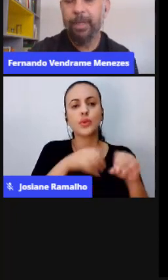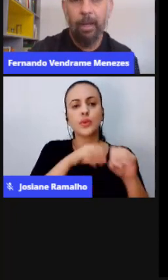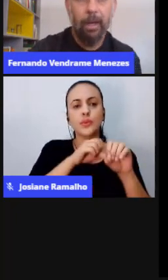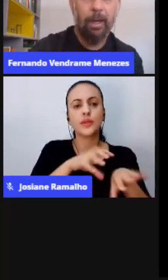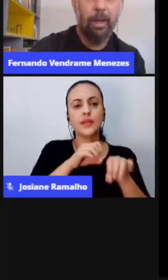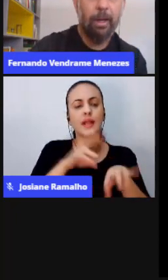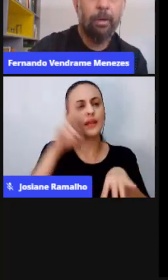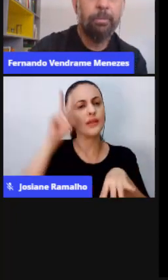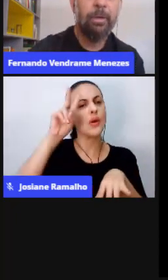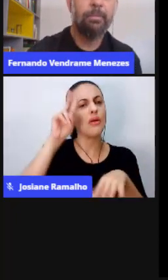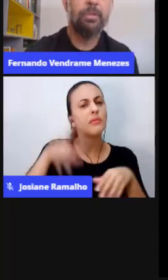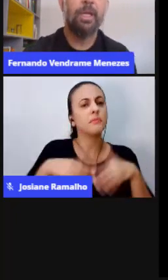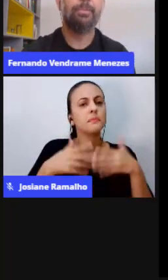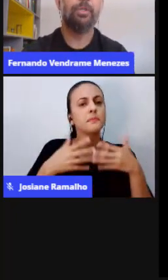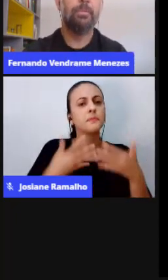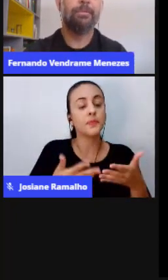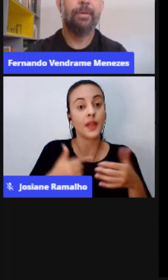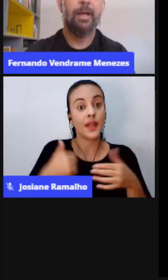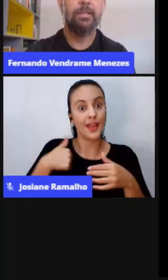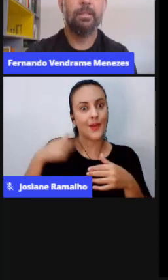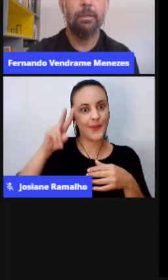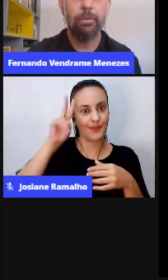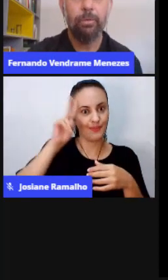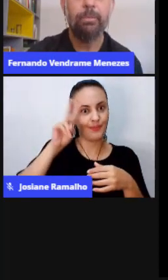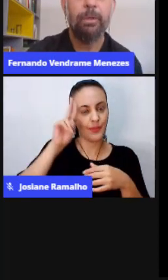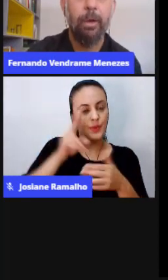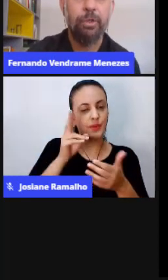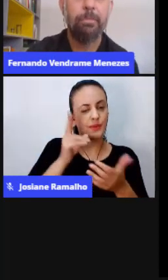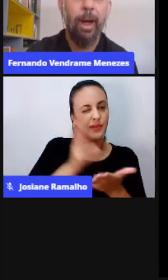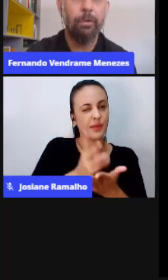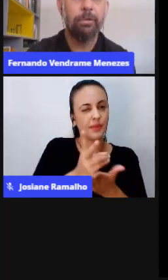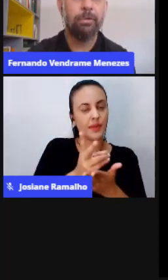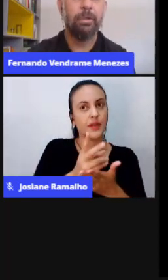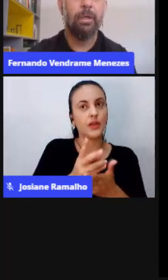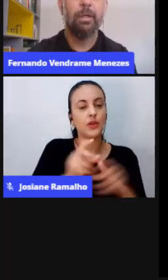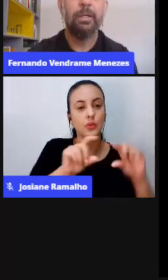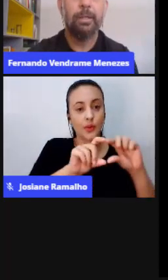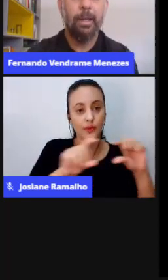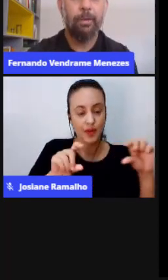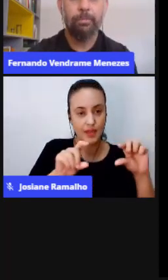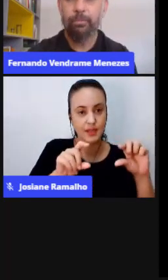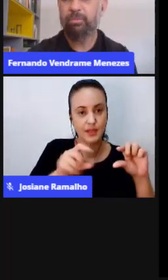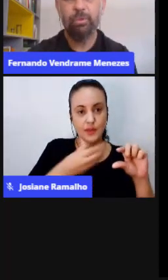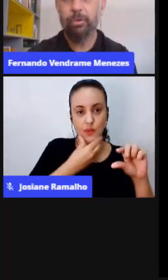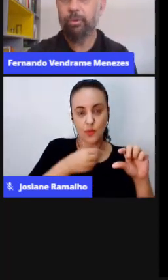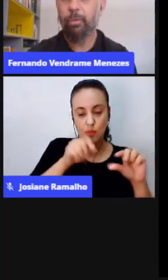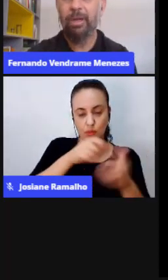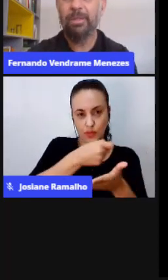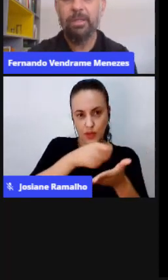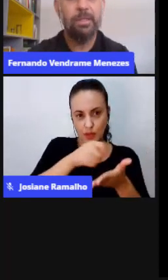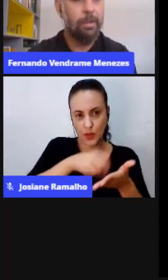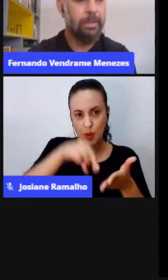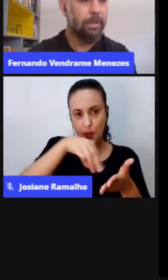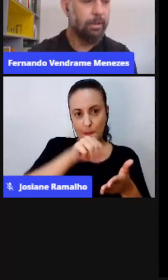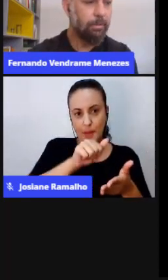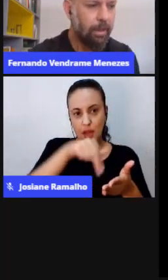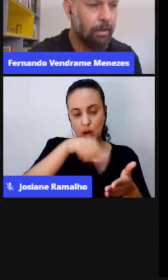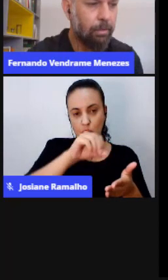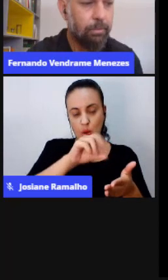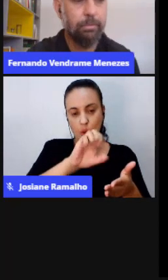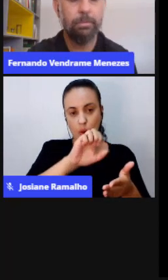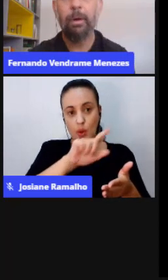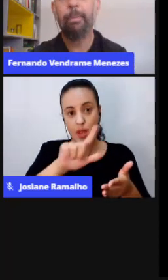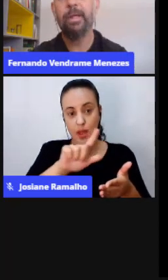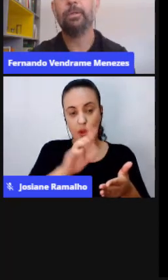história, eu lembro sempre de uma frase do Manuel de Barros, que está num dos seus poemas, que se não me engano